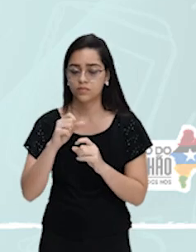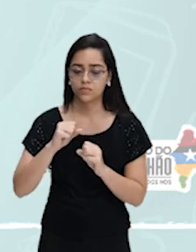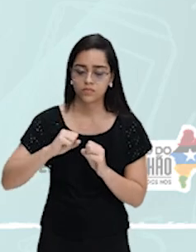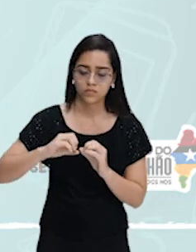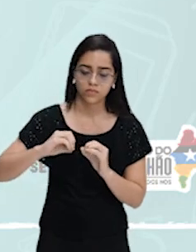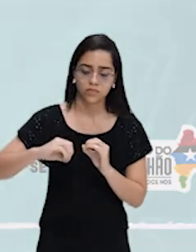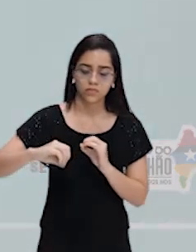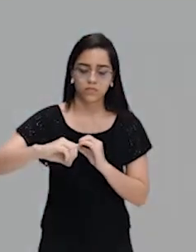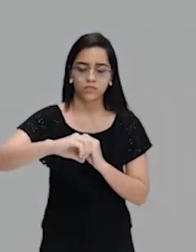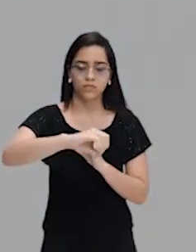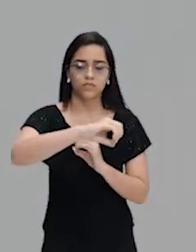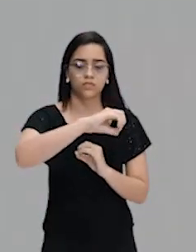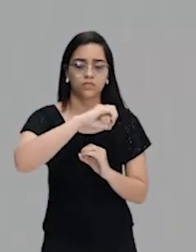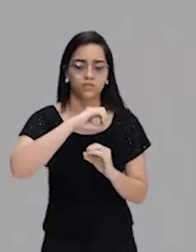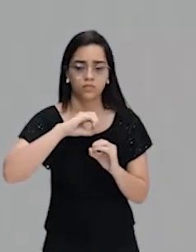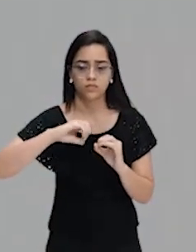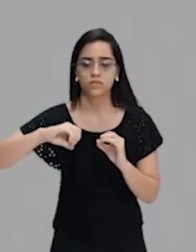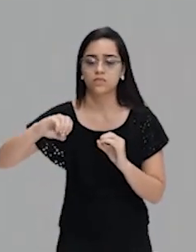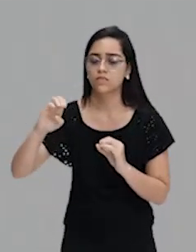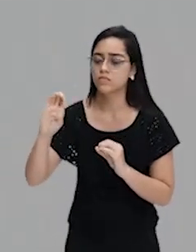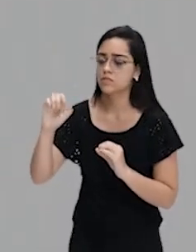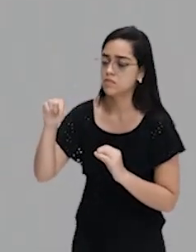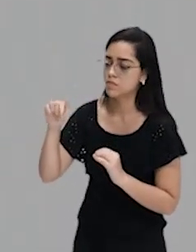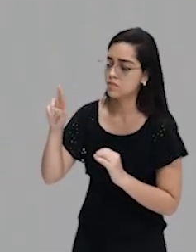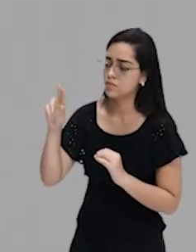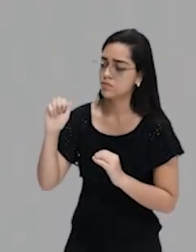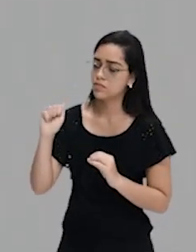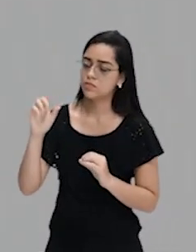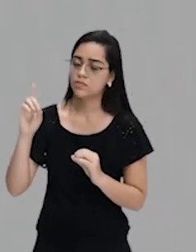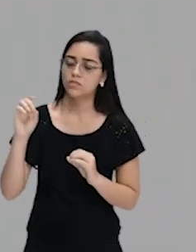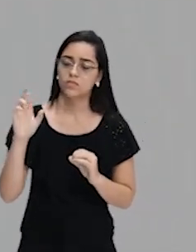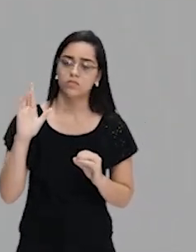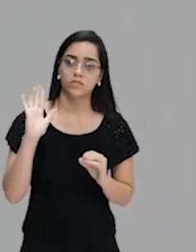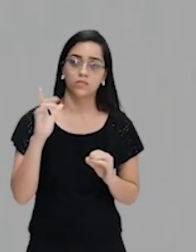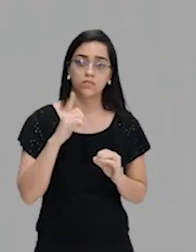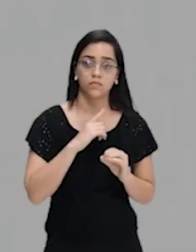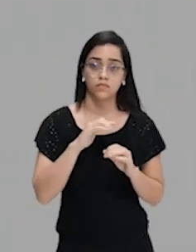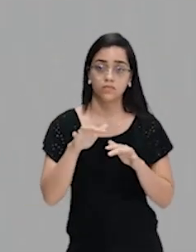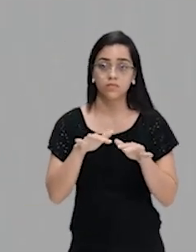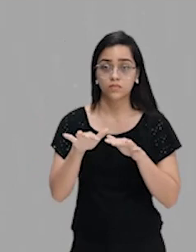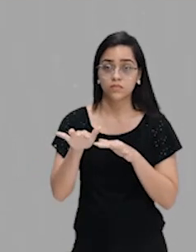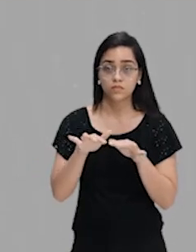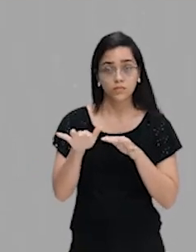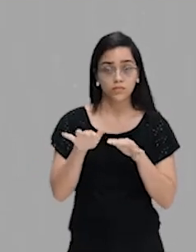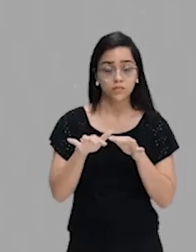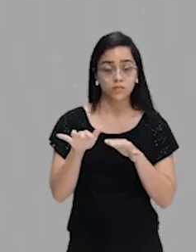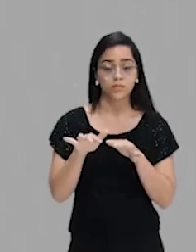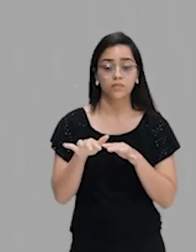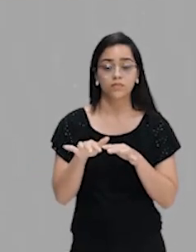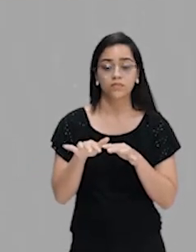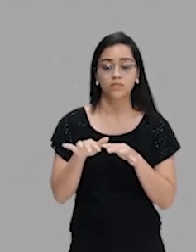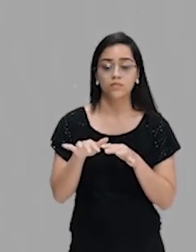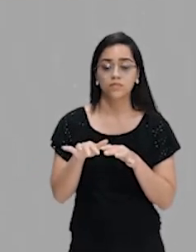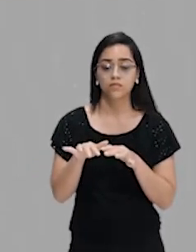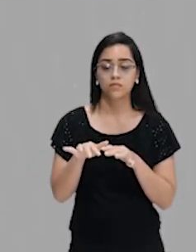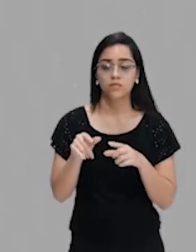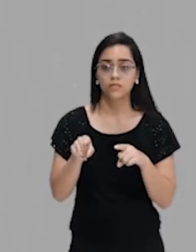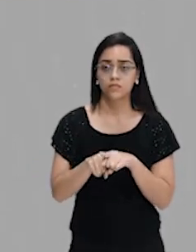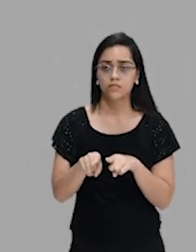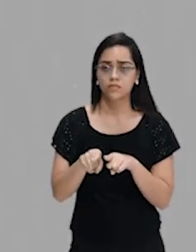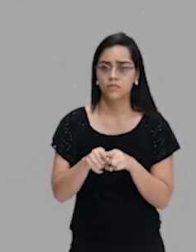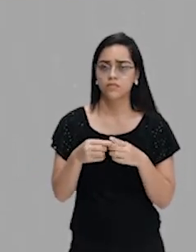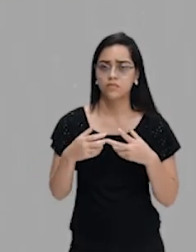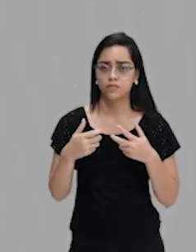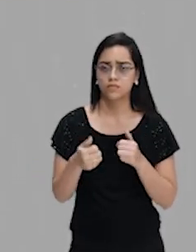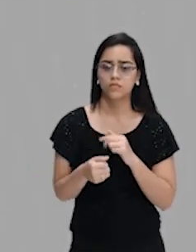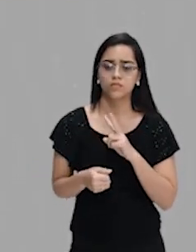Então em cima do Equador, né, ele já tem um movimento que é basicamente reto, certo? E à